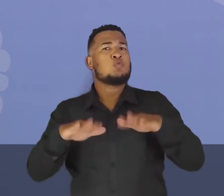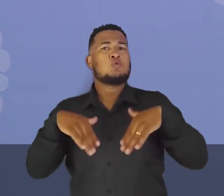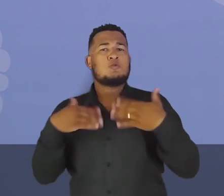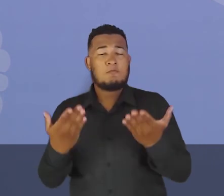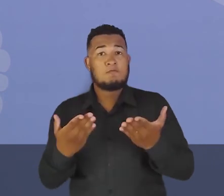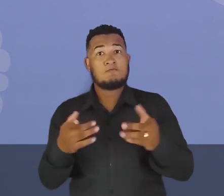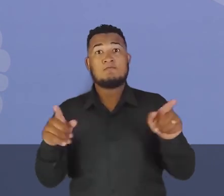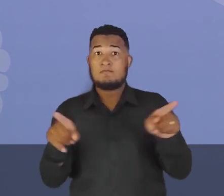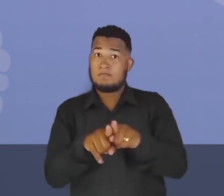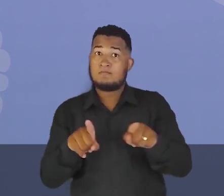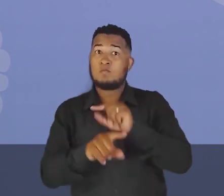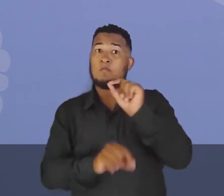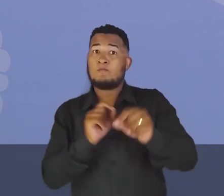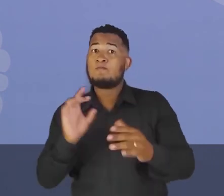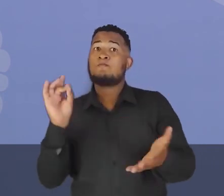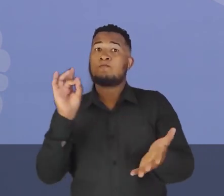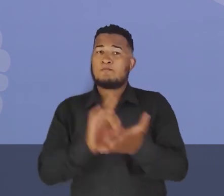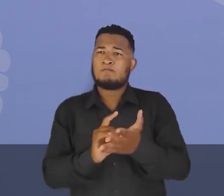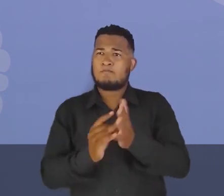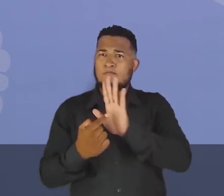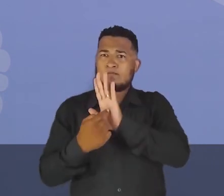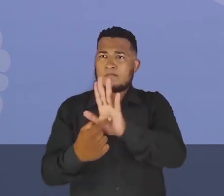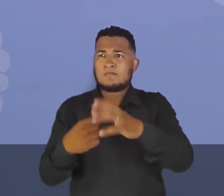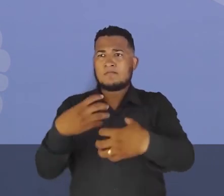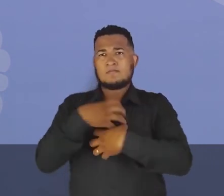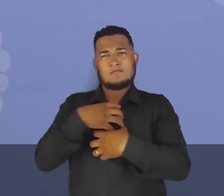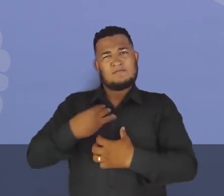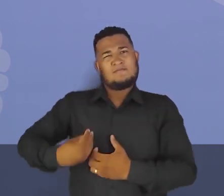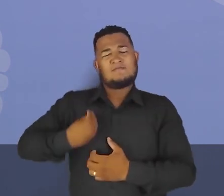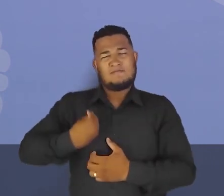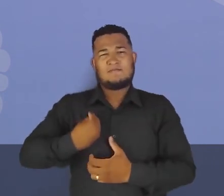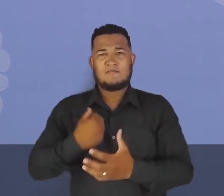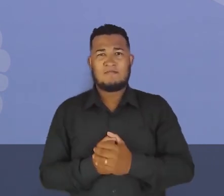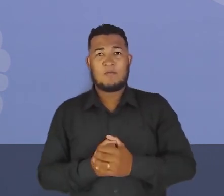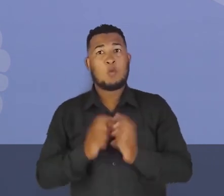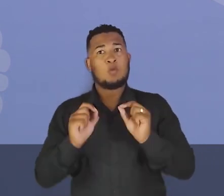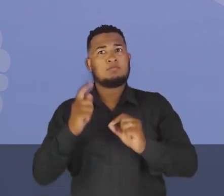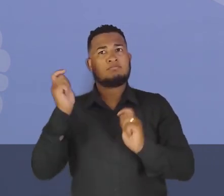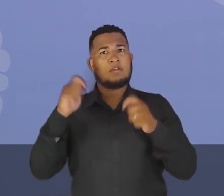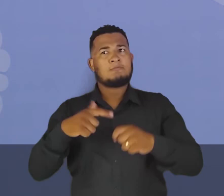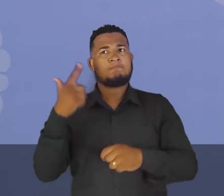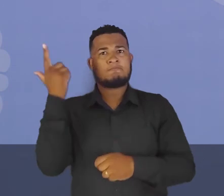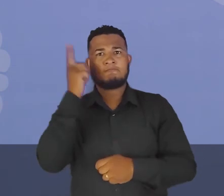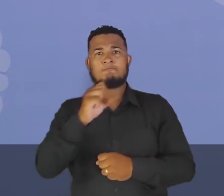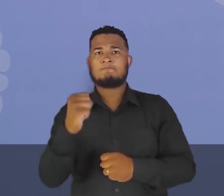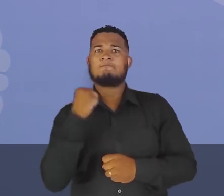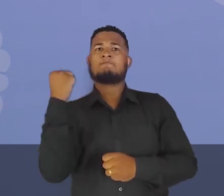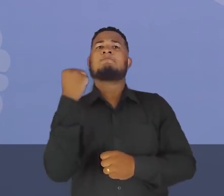o que realmente move a nossa vida, o que nos conquista, o que